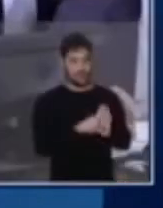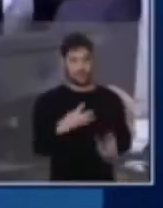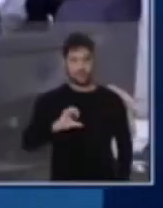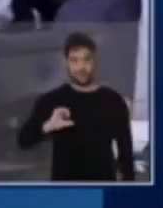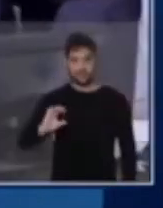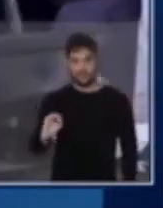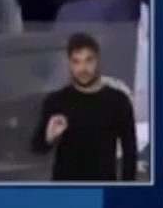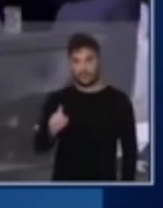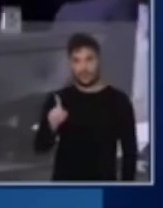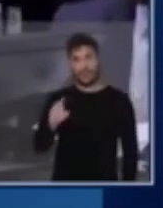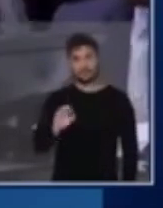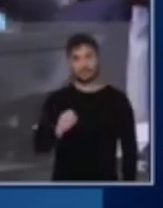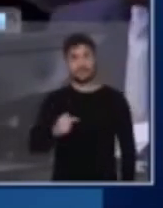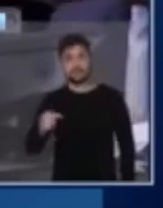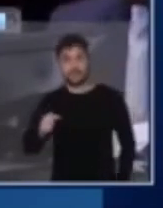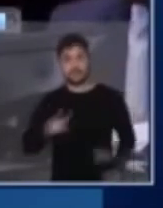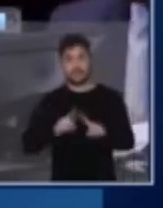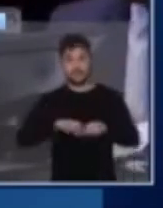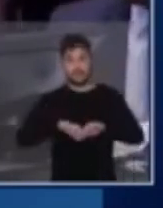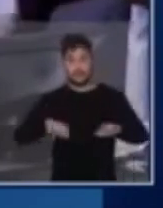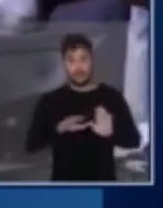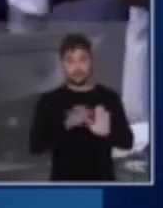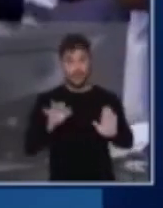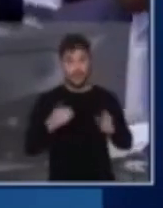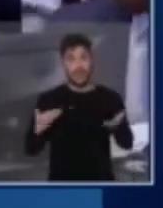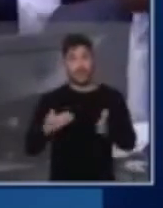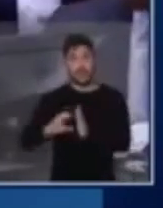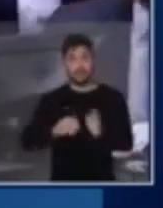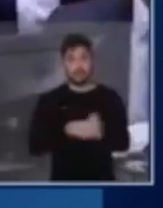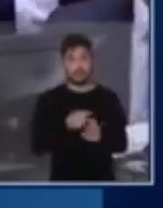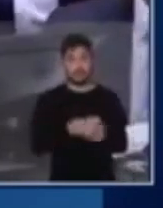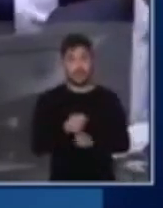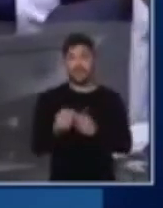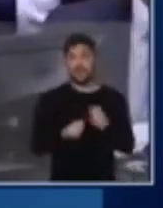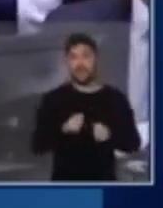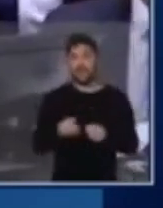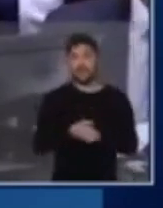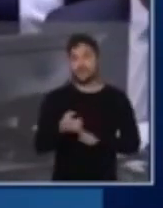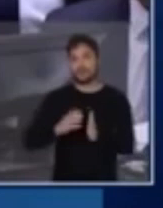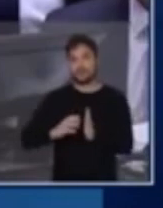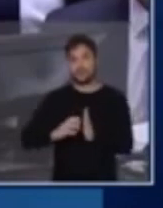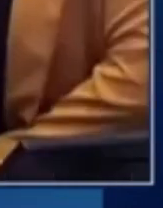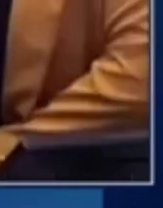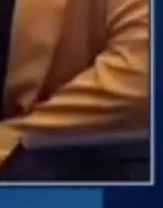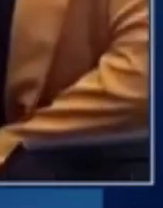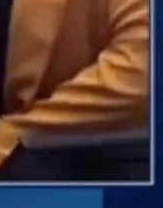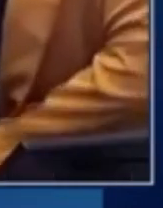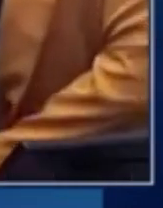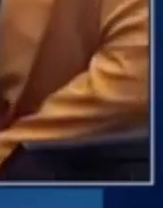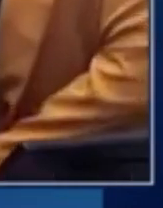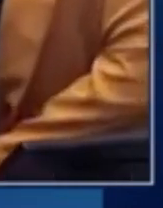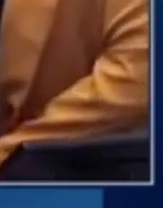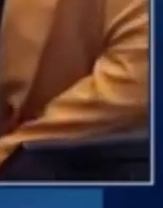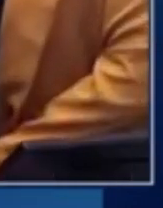também. Se for por essa regra, se nesse momento esse policial da ponta tiver que pedir autorização